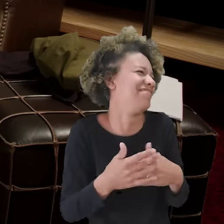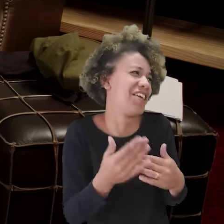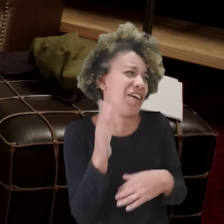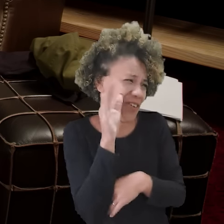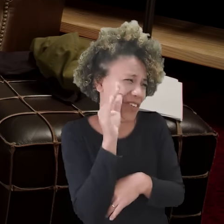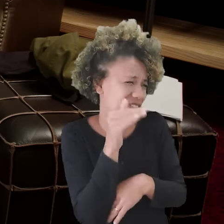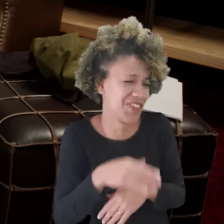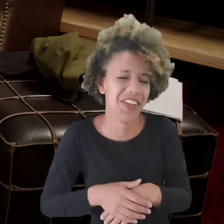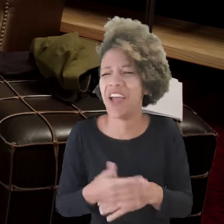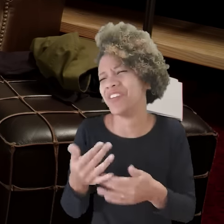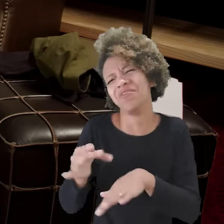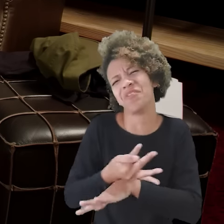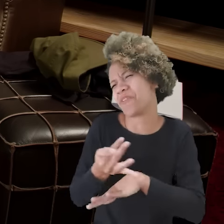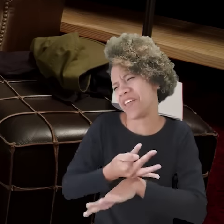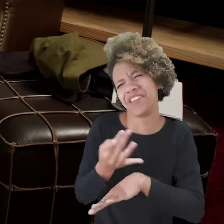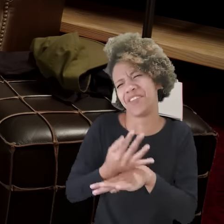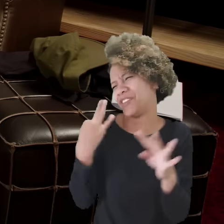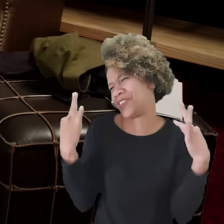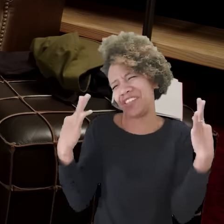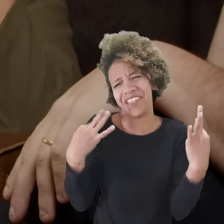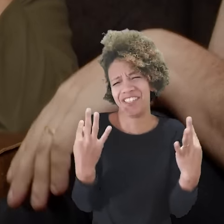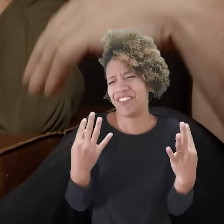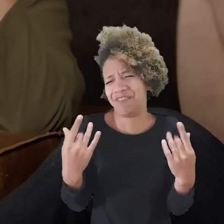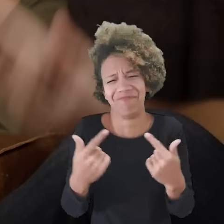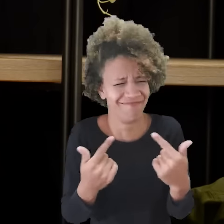muito cheiroso ele não aguenta mais o turismo